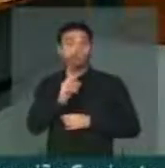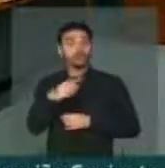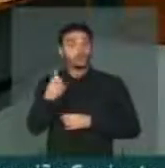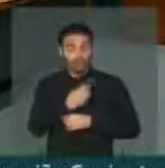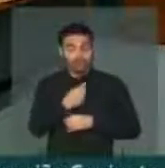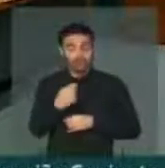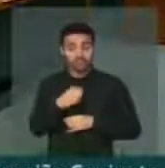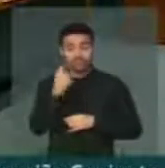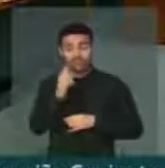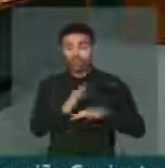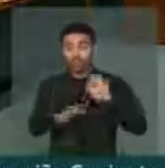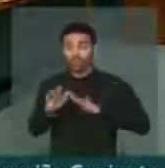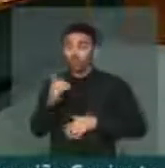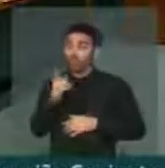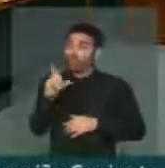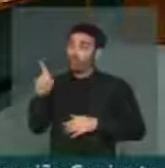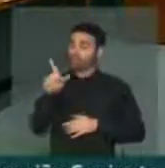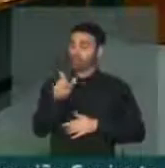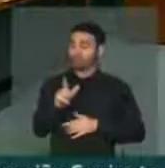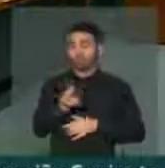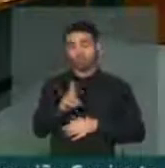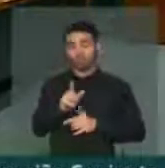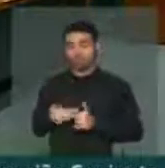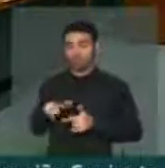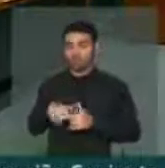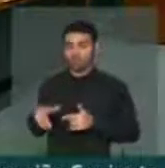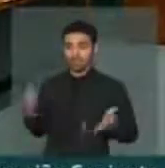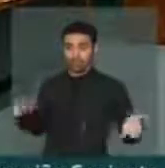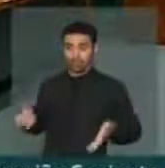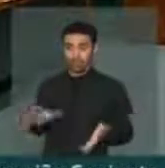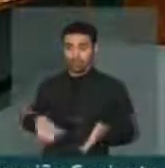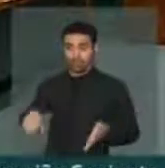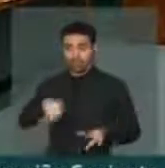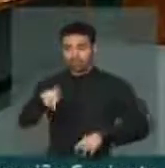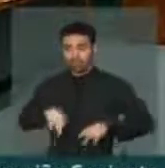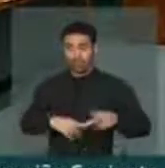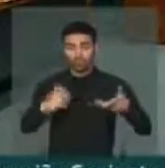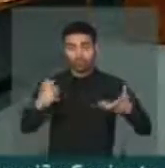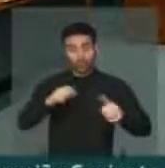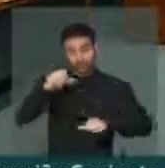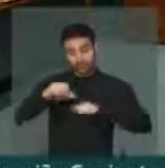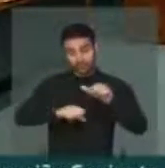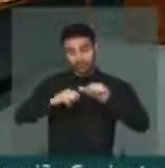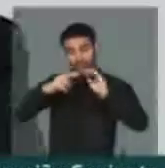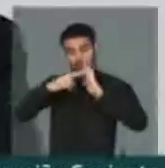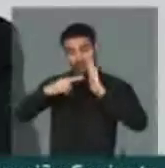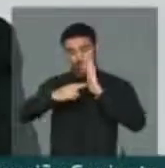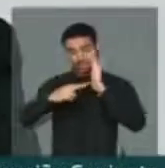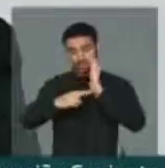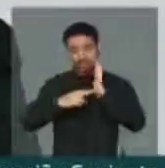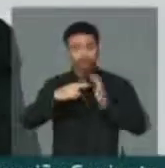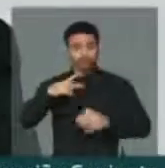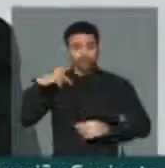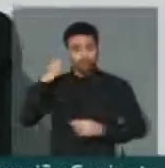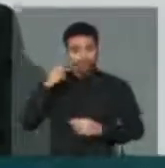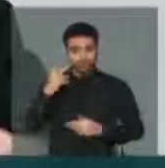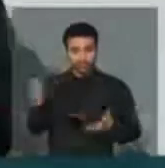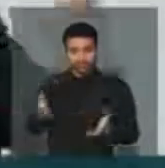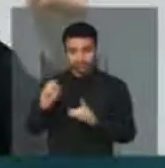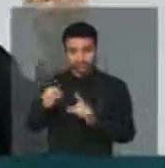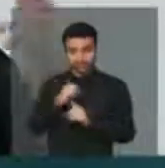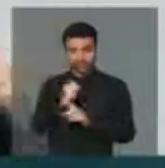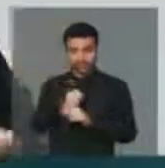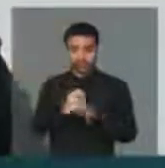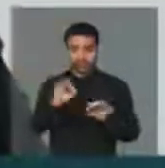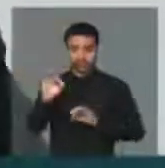problemas. Hoje, o clamor das ruas, quando fala em reforma política, e nós vemos hoje a sociedade organizada